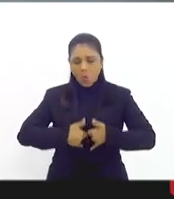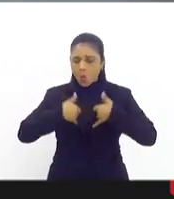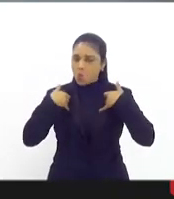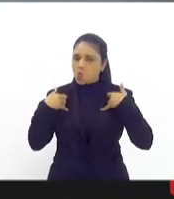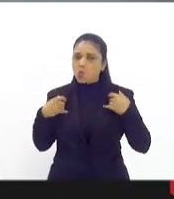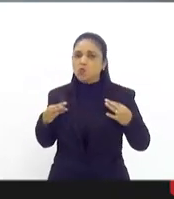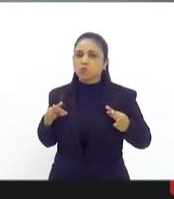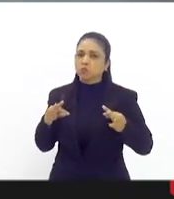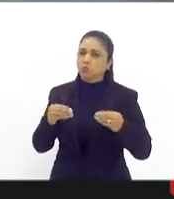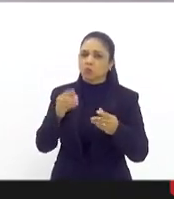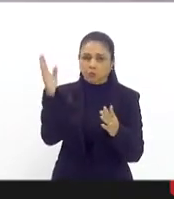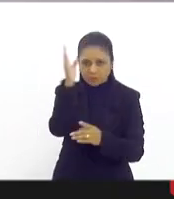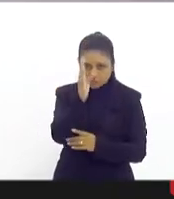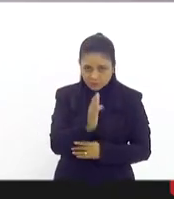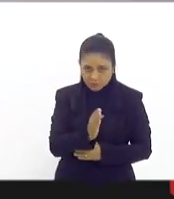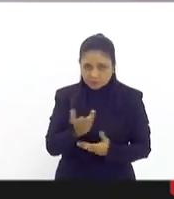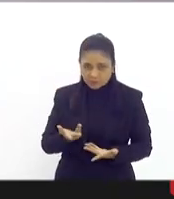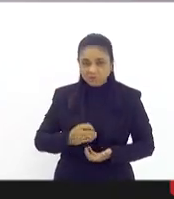nós.